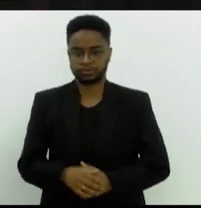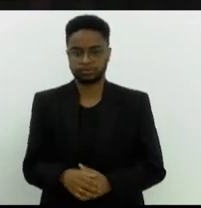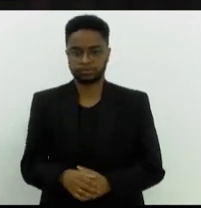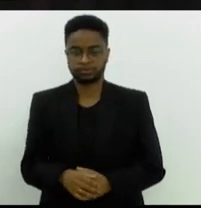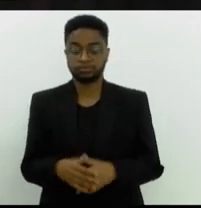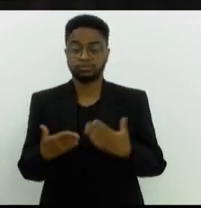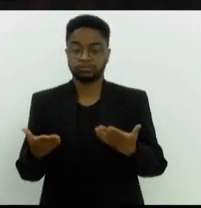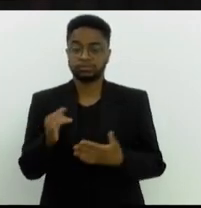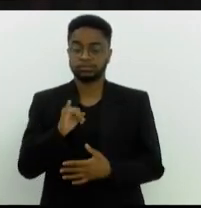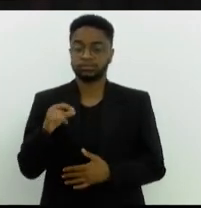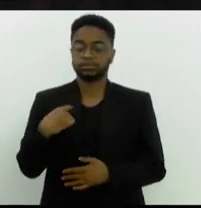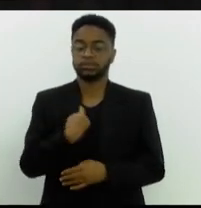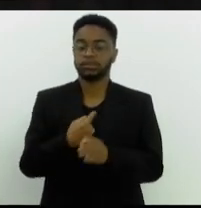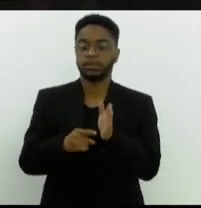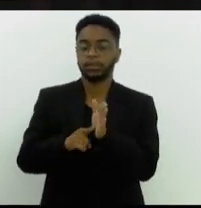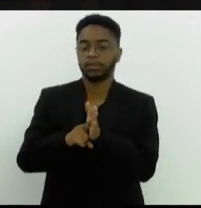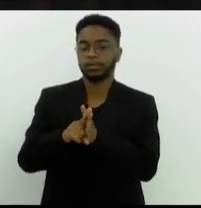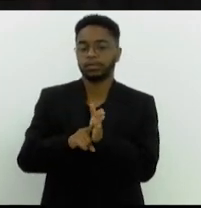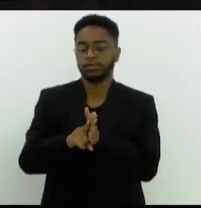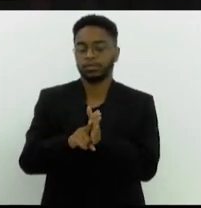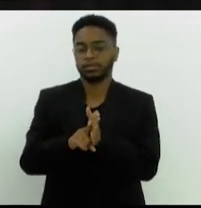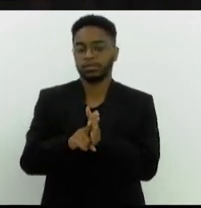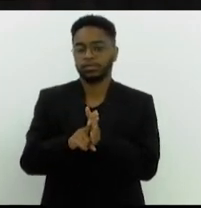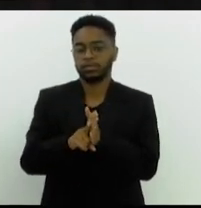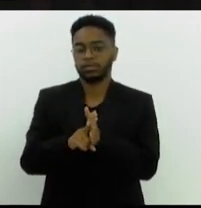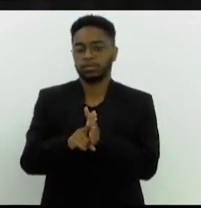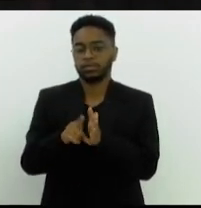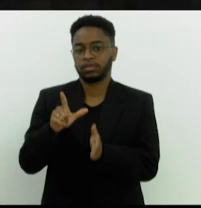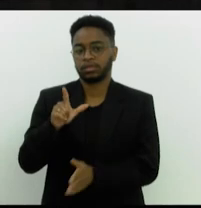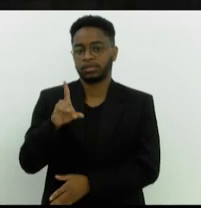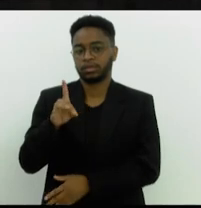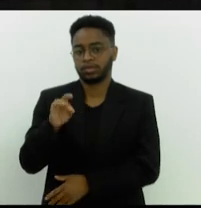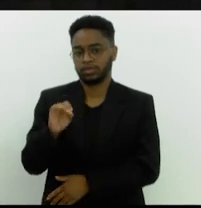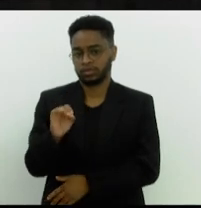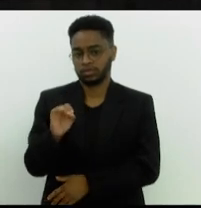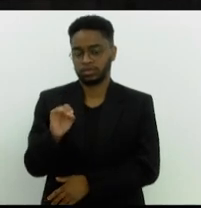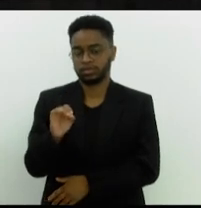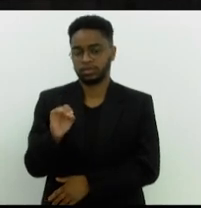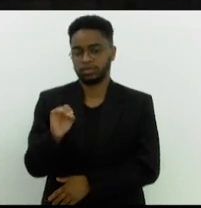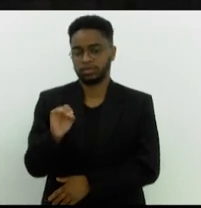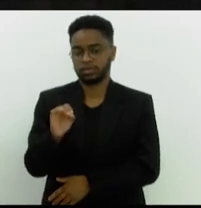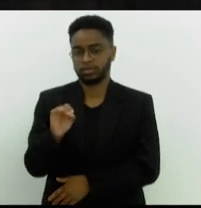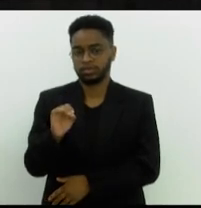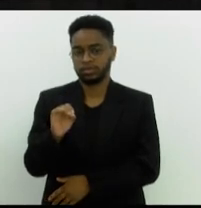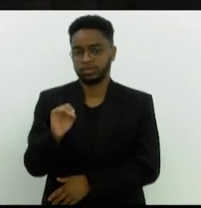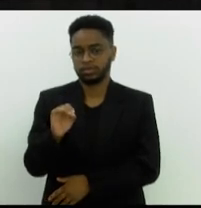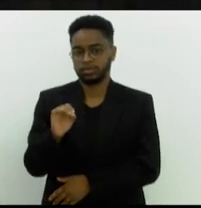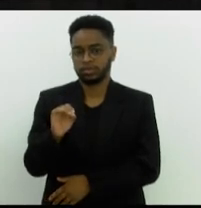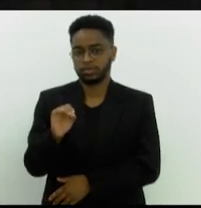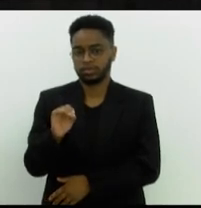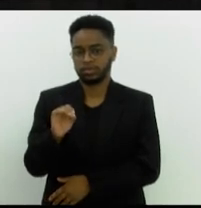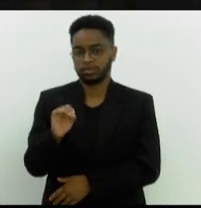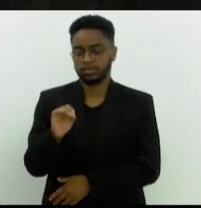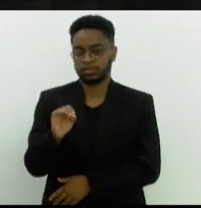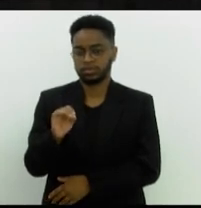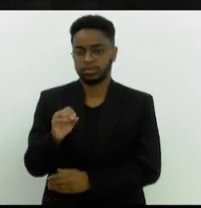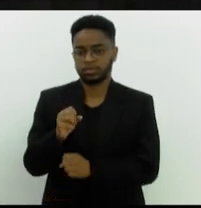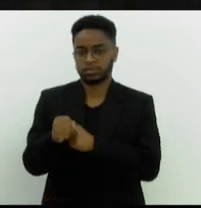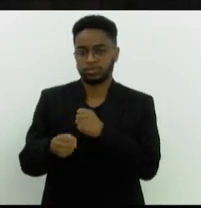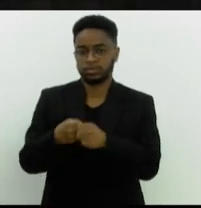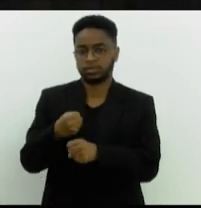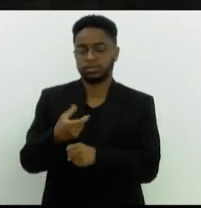a gente consultar a LDO para 2025, está